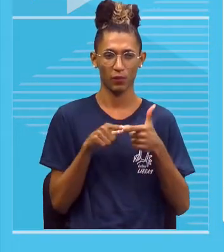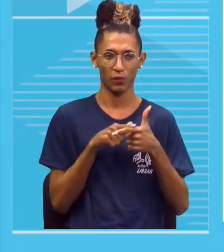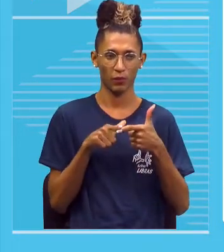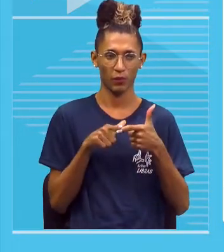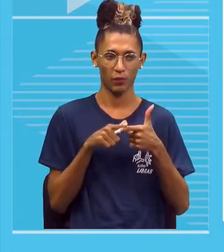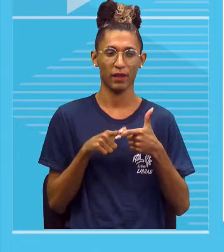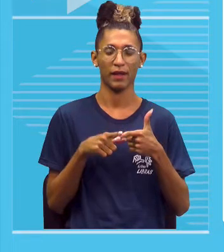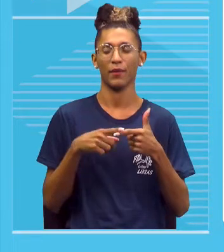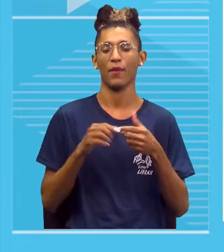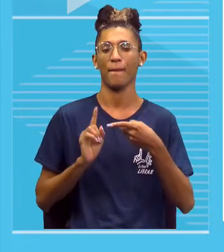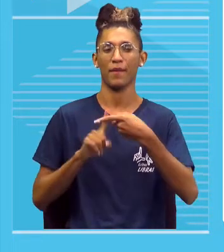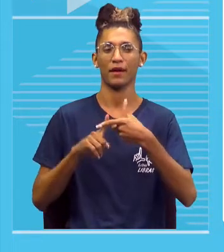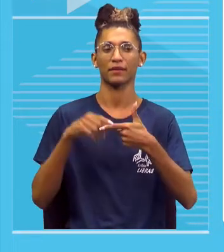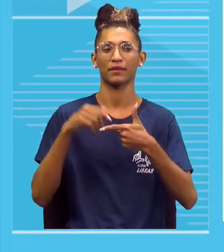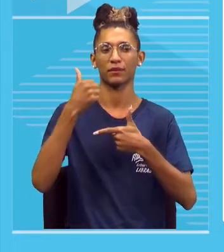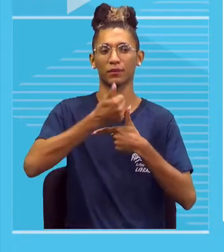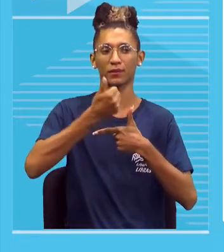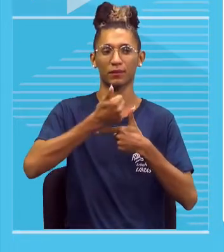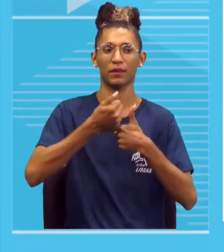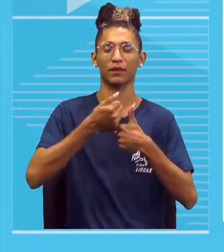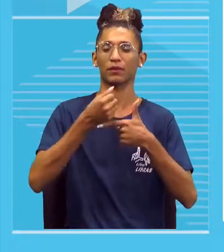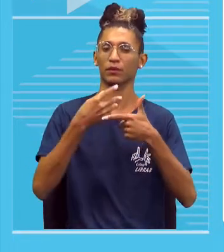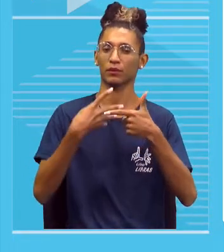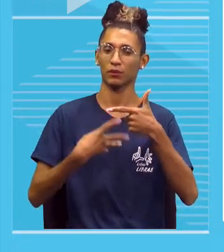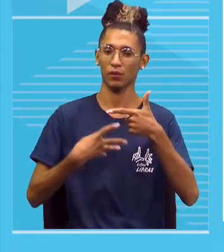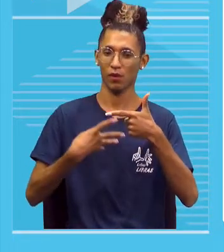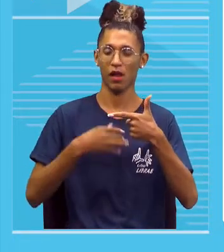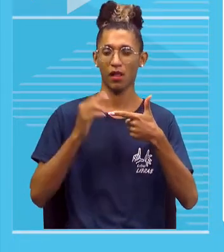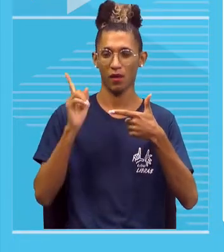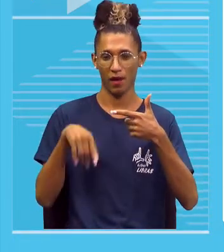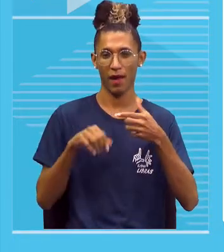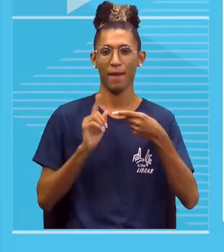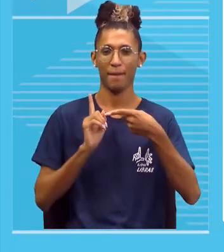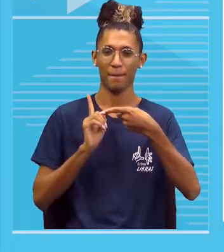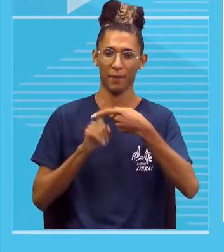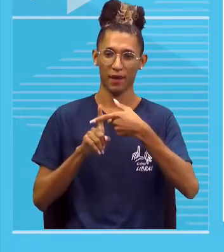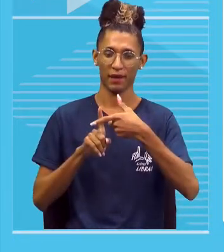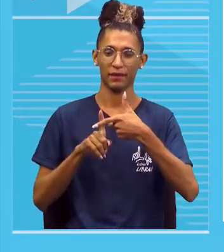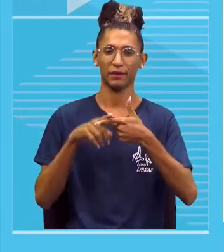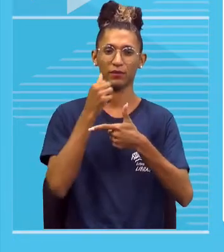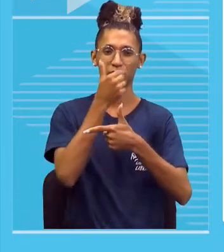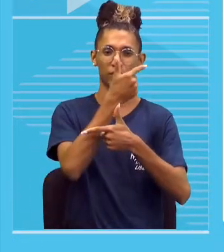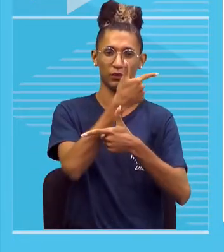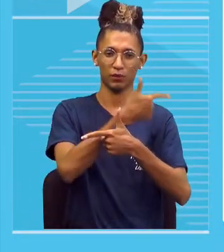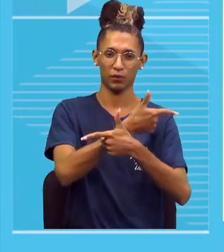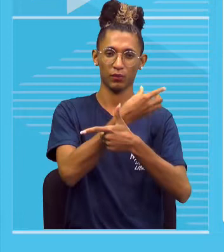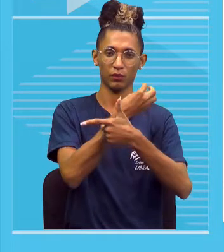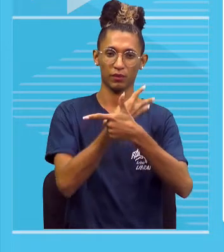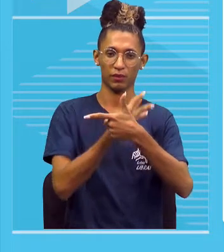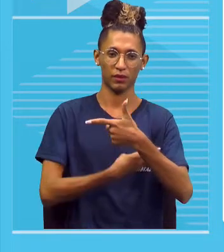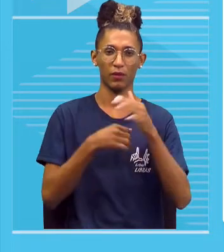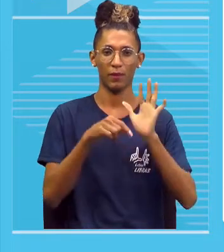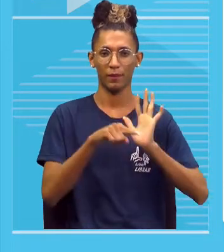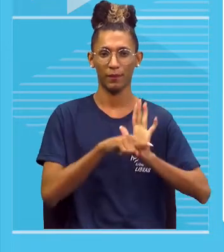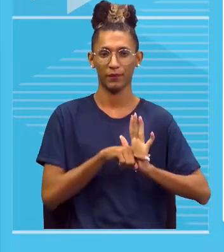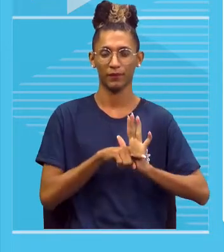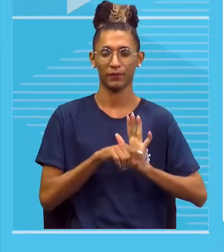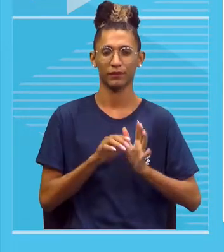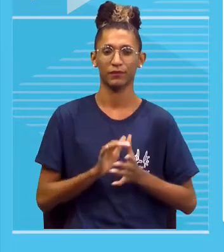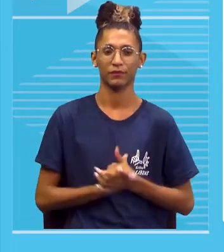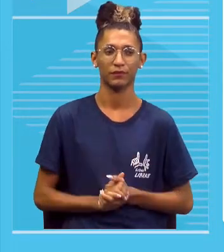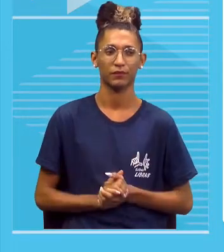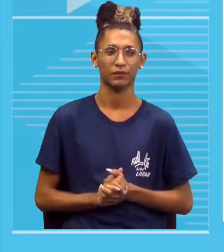positivo no primeiro e no quarto quadrante ele é negativo no segundo e no terceiro né